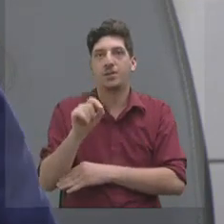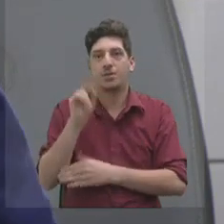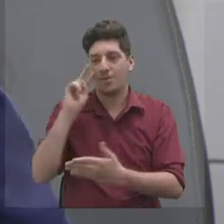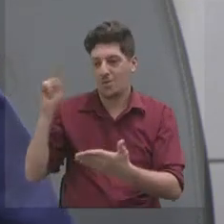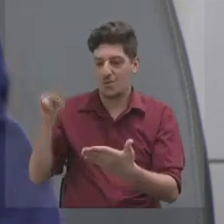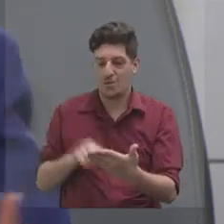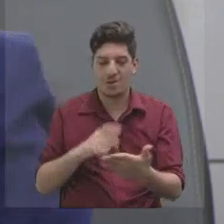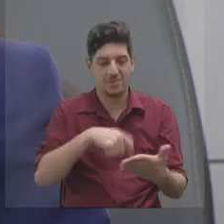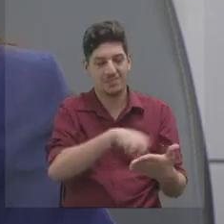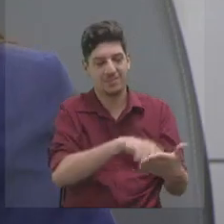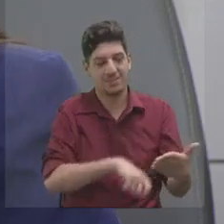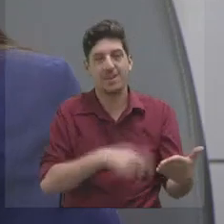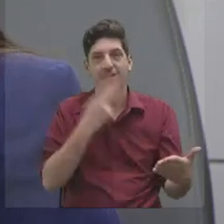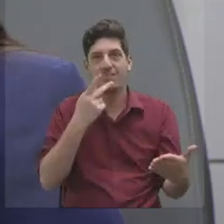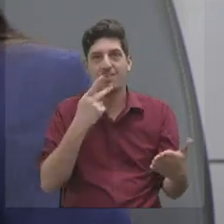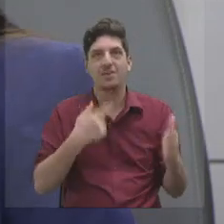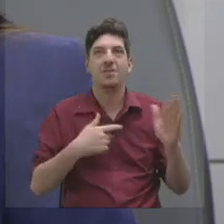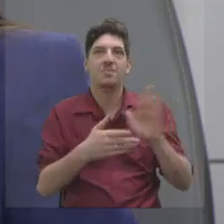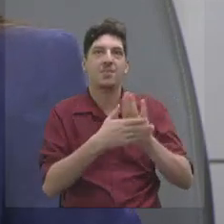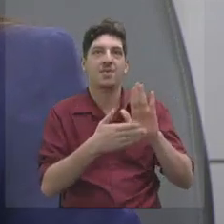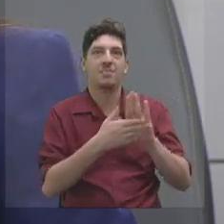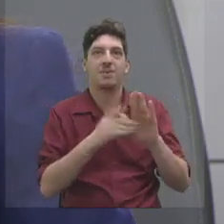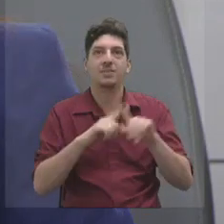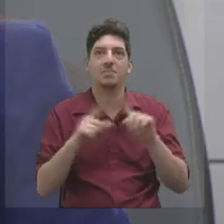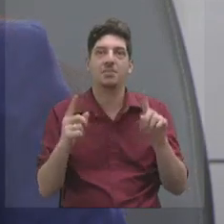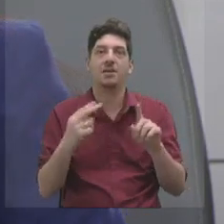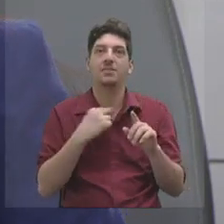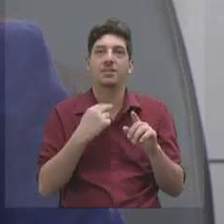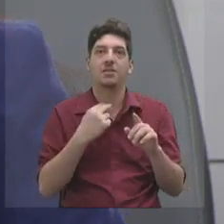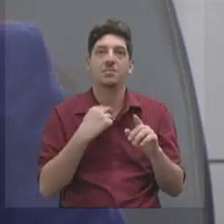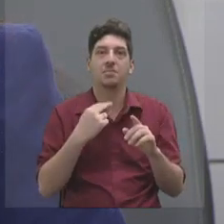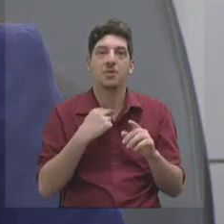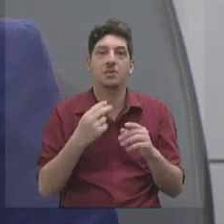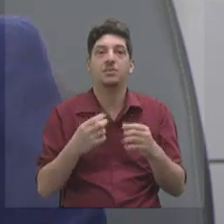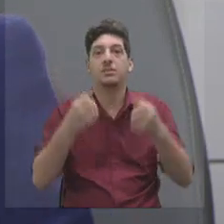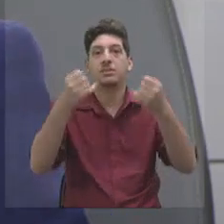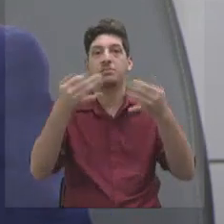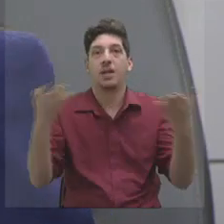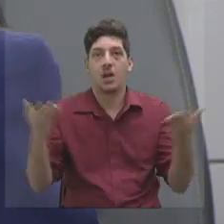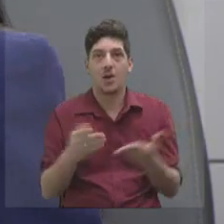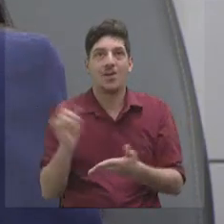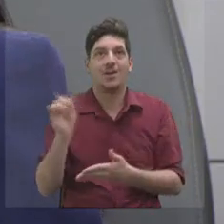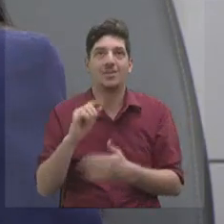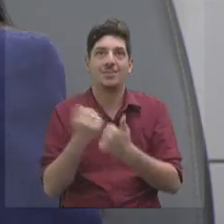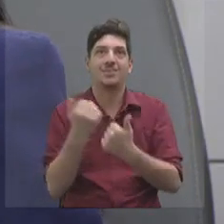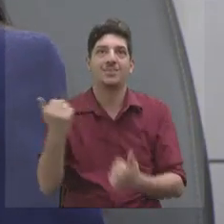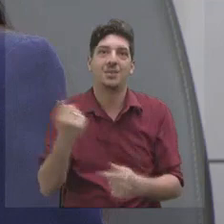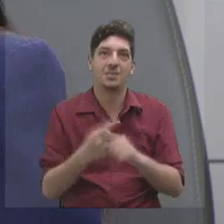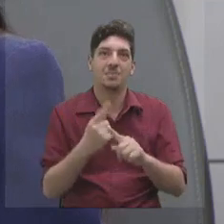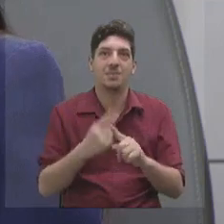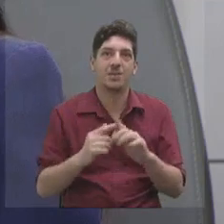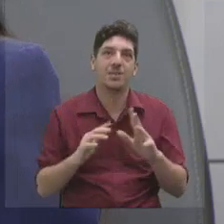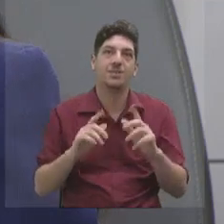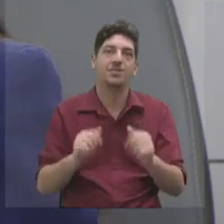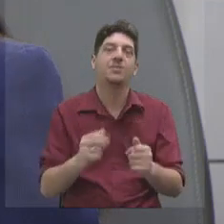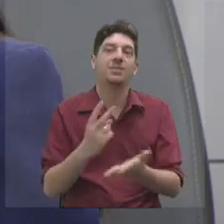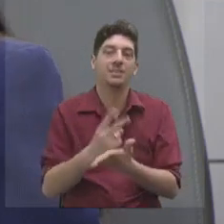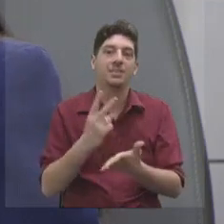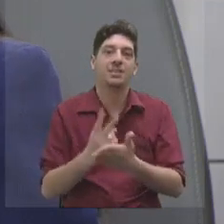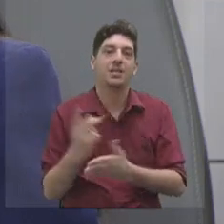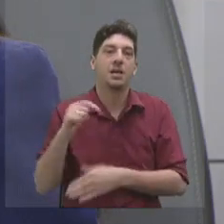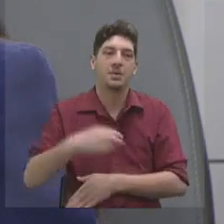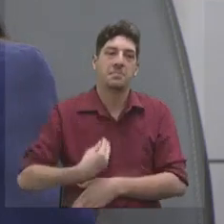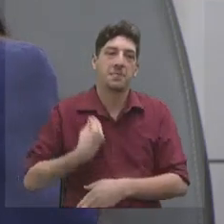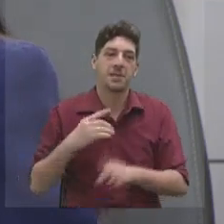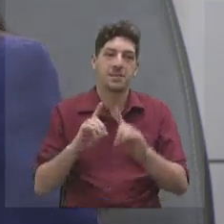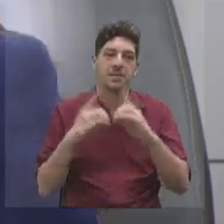falou da Minha pauta mas eu não posso exauri-la aqui o diretor porque todas as vezes que eu estive no departamento